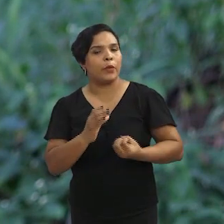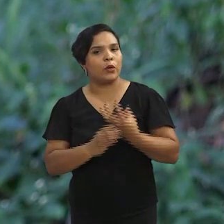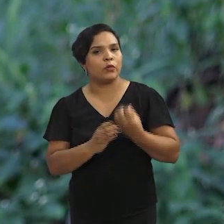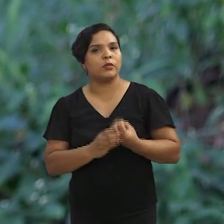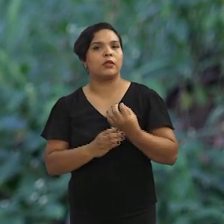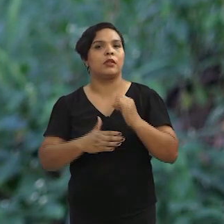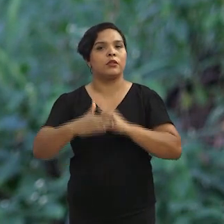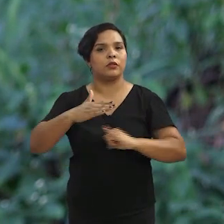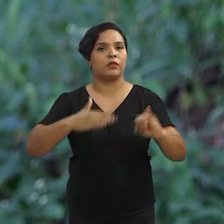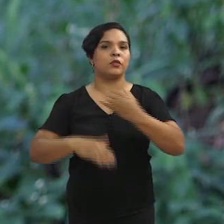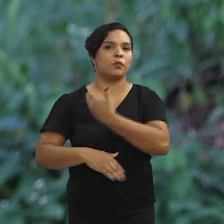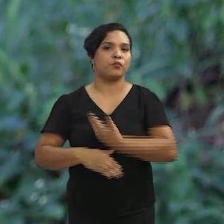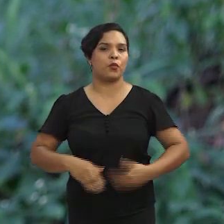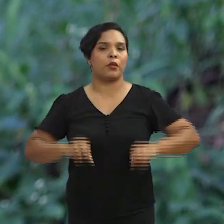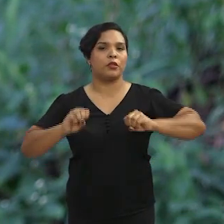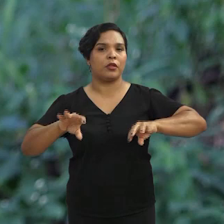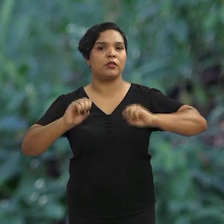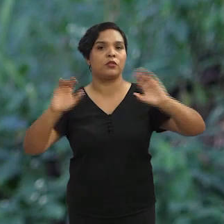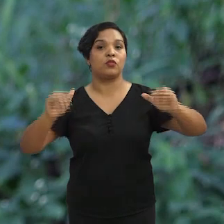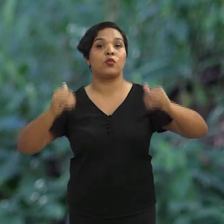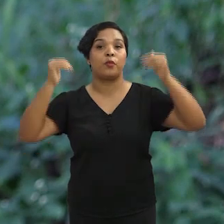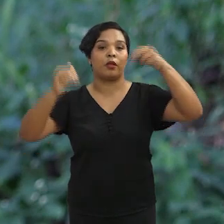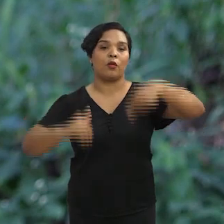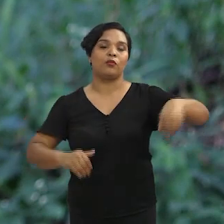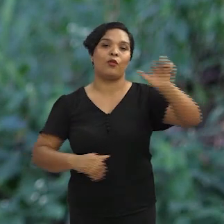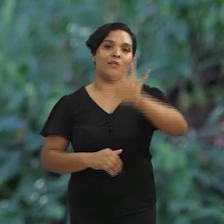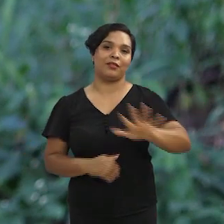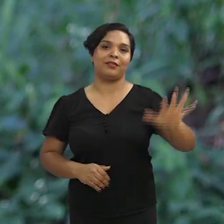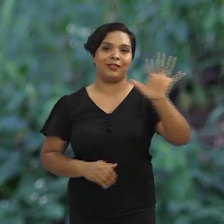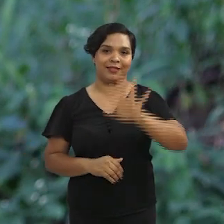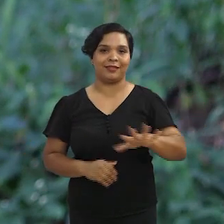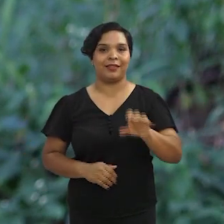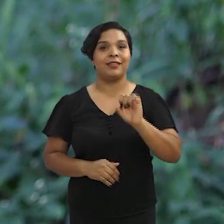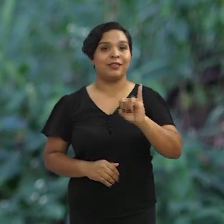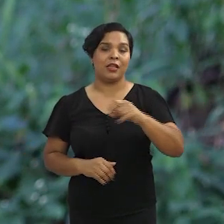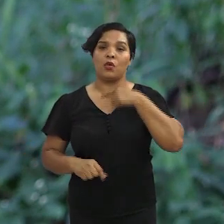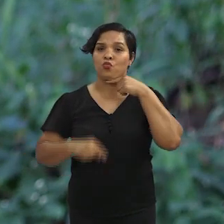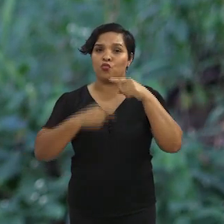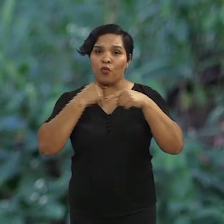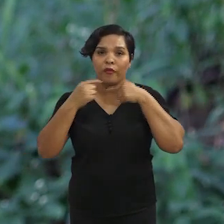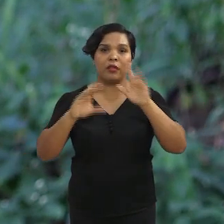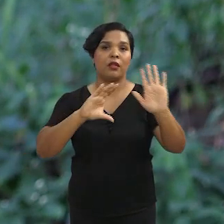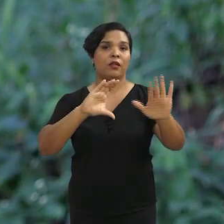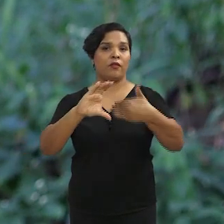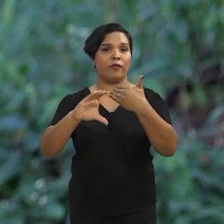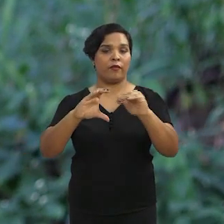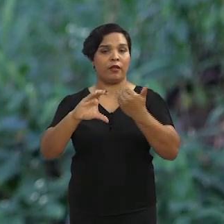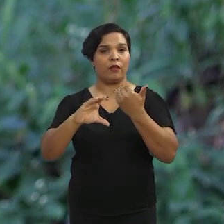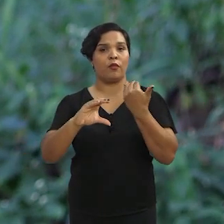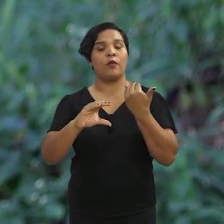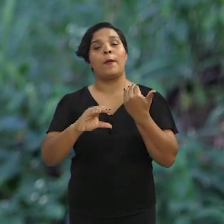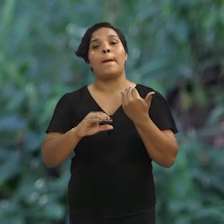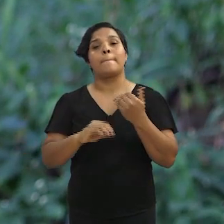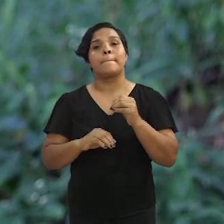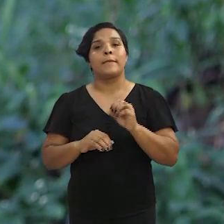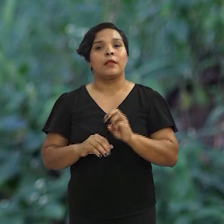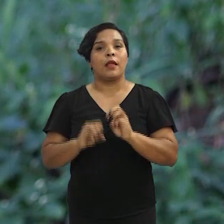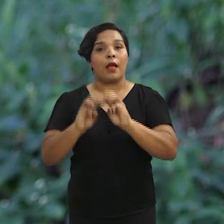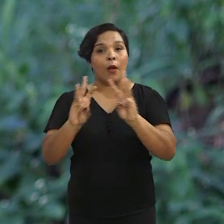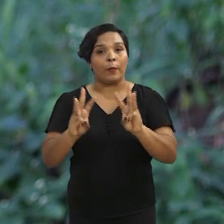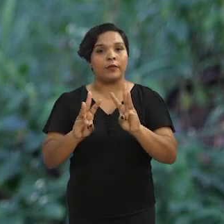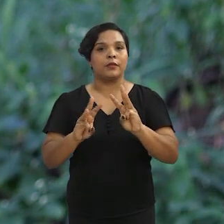que tem sido produzido nas instituições públicas de ensino superior nordestinas. Caso tenha alguma dúvida, envie um e-mail